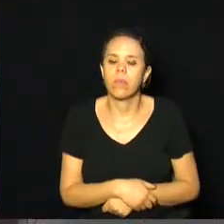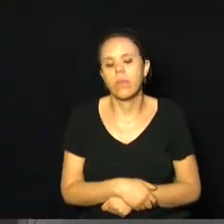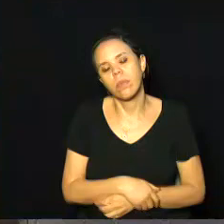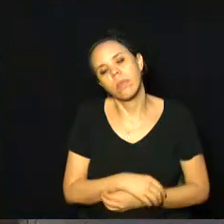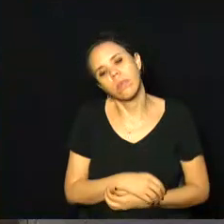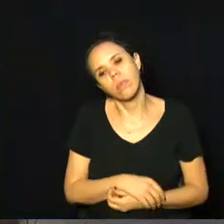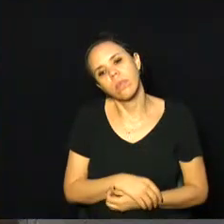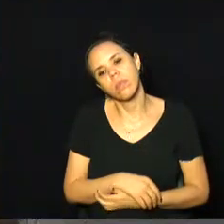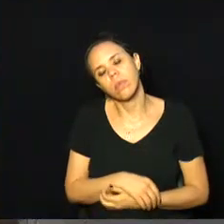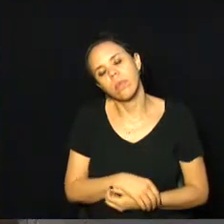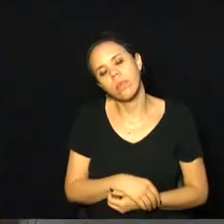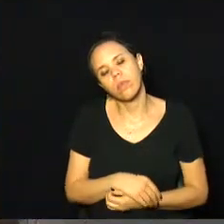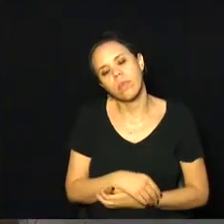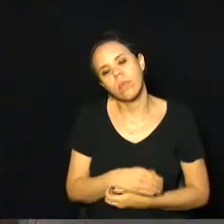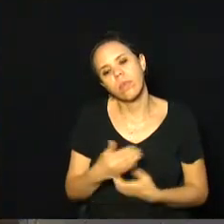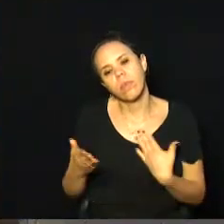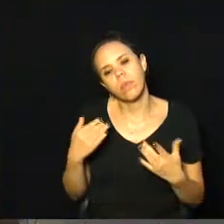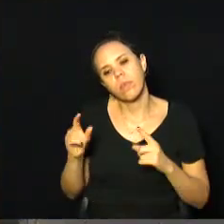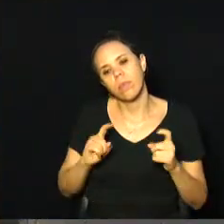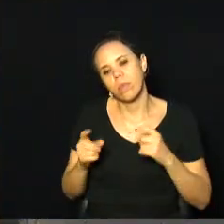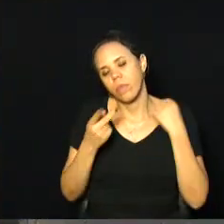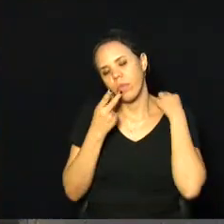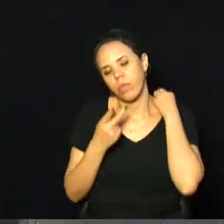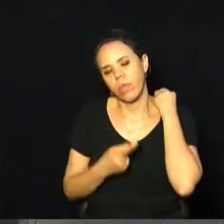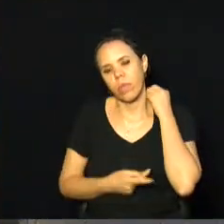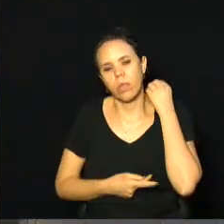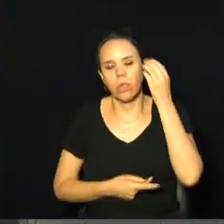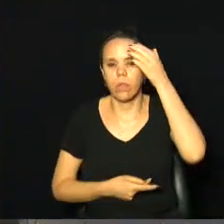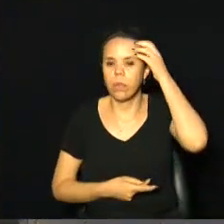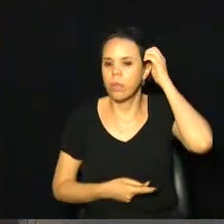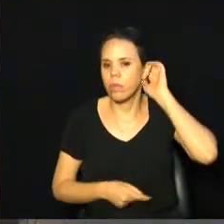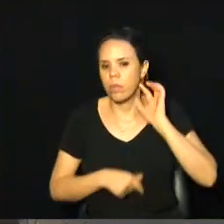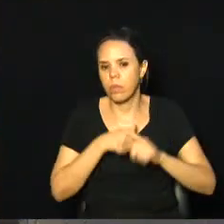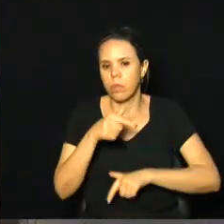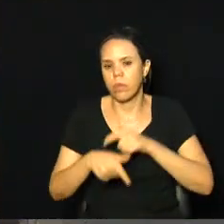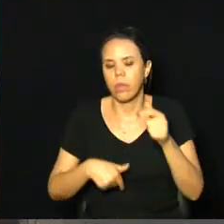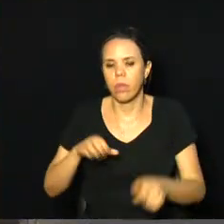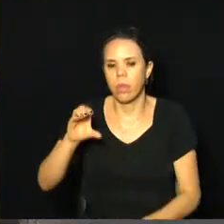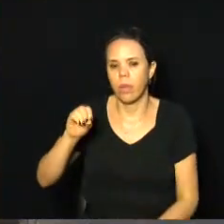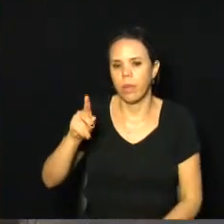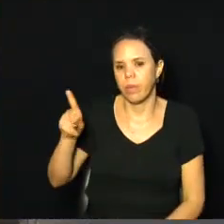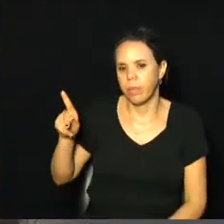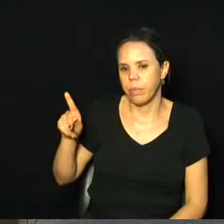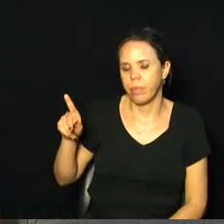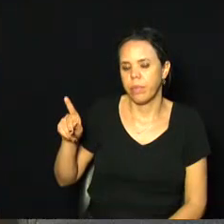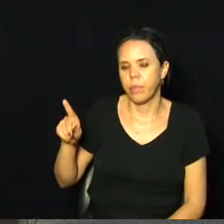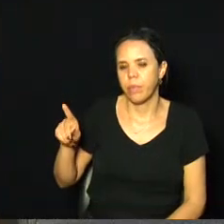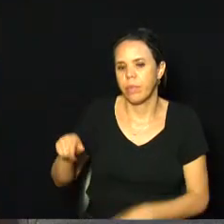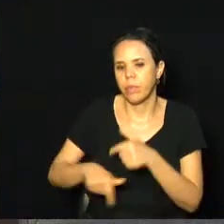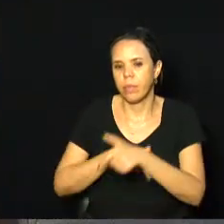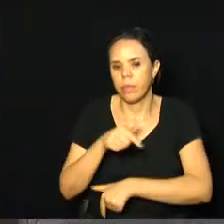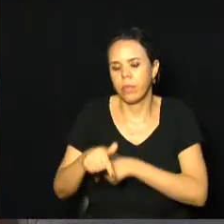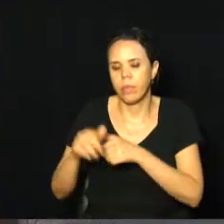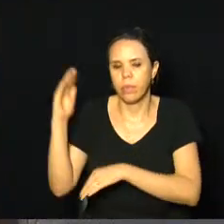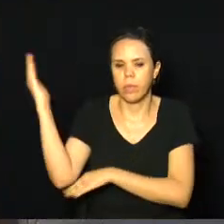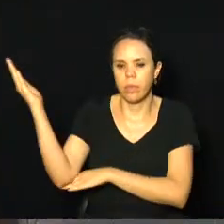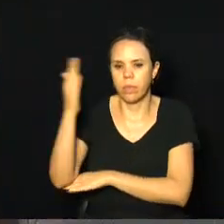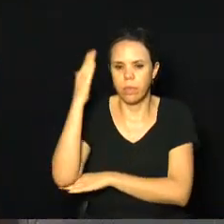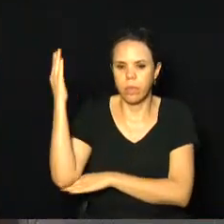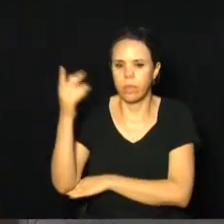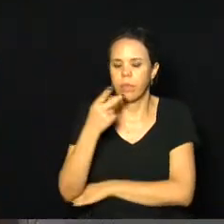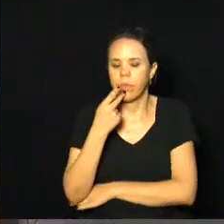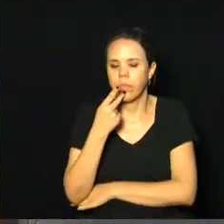nosso debate, que o senhor falasse um pouco sobre os trabalhos da COP, que trabalhou muito a questão do clima,